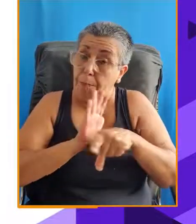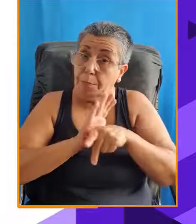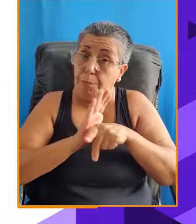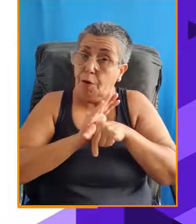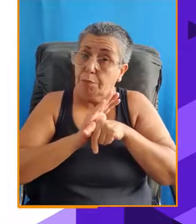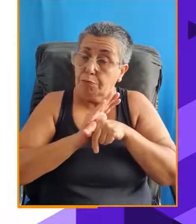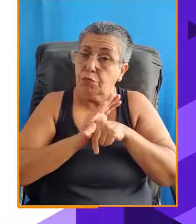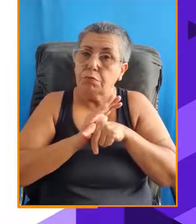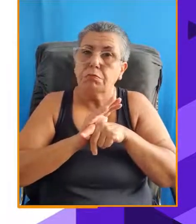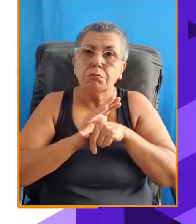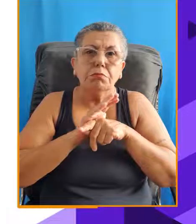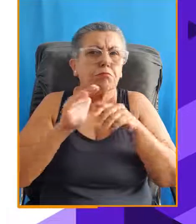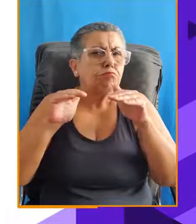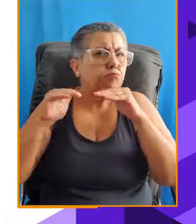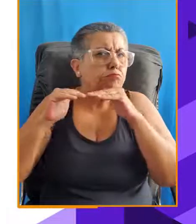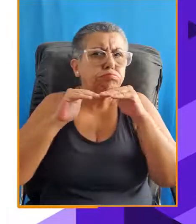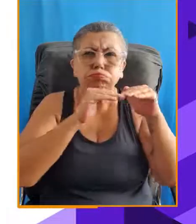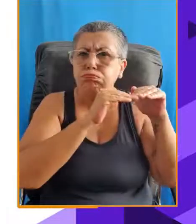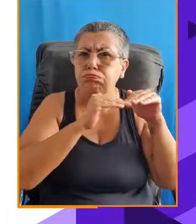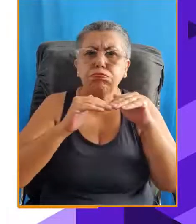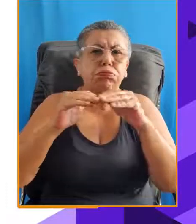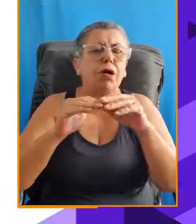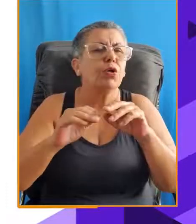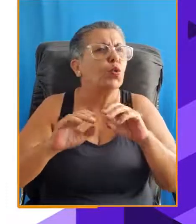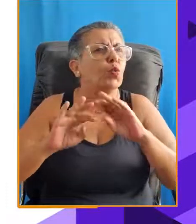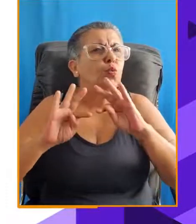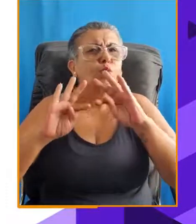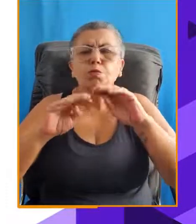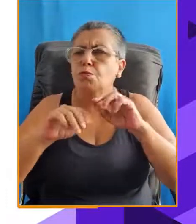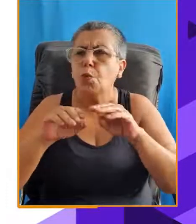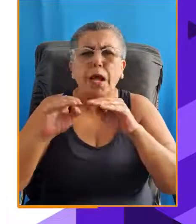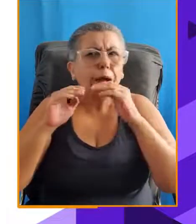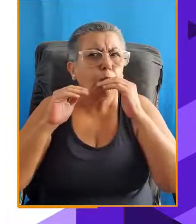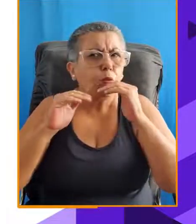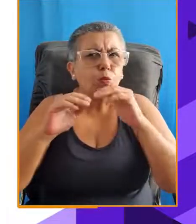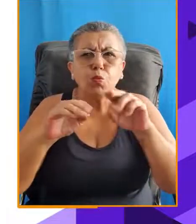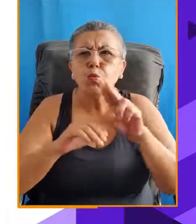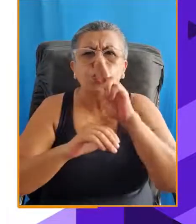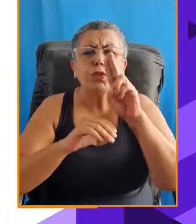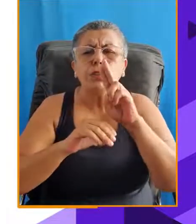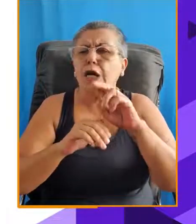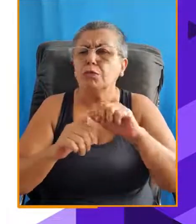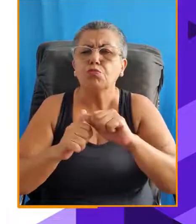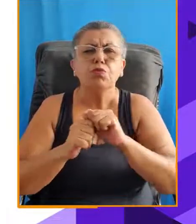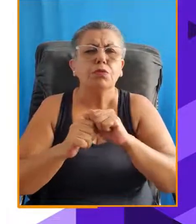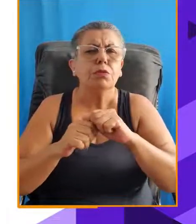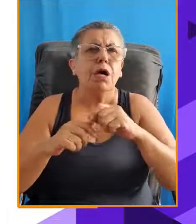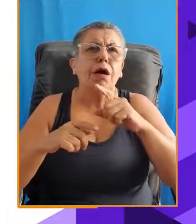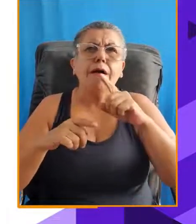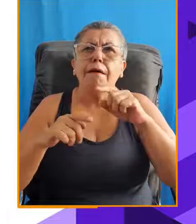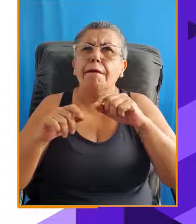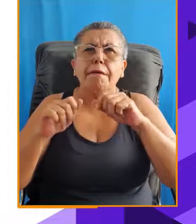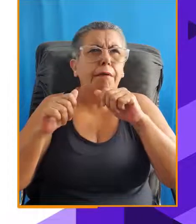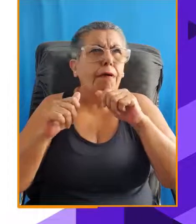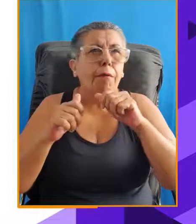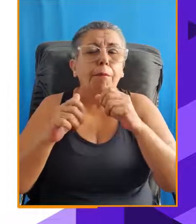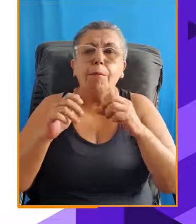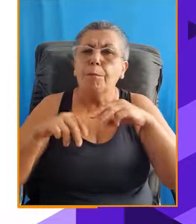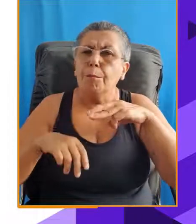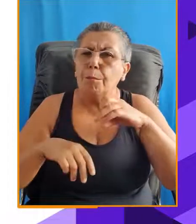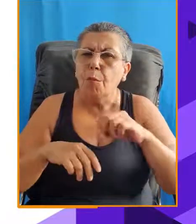e padronizado, amplamente utilizado nas indústrias gráfica, têxtil, decoração e